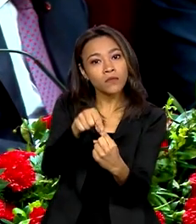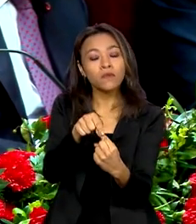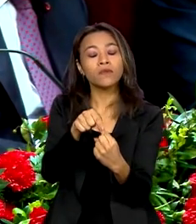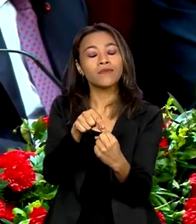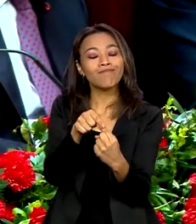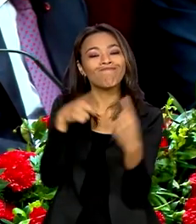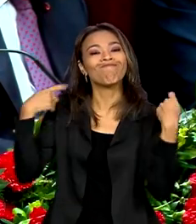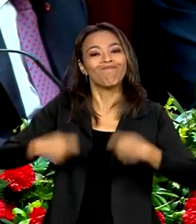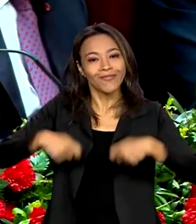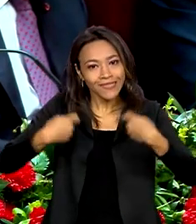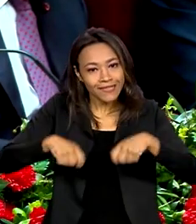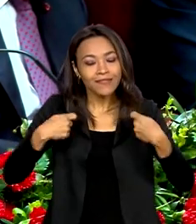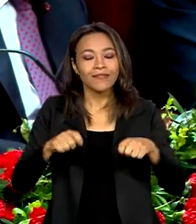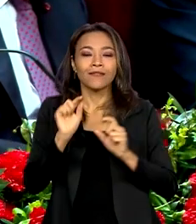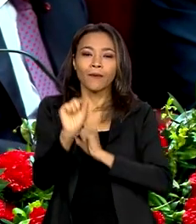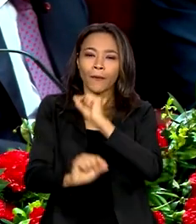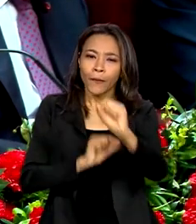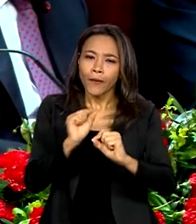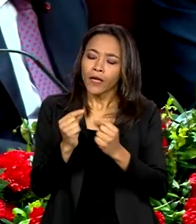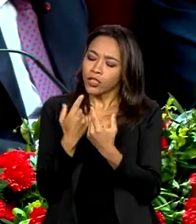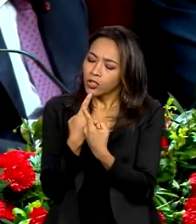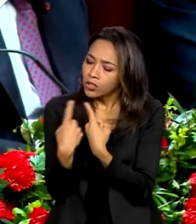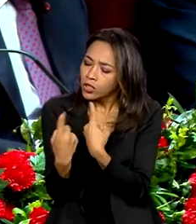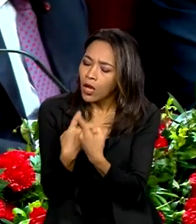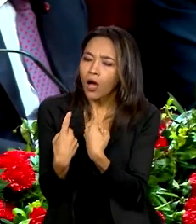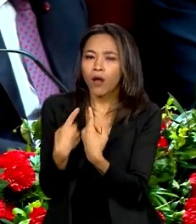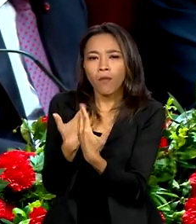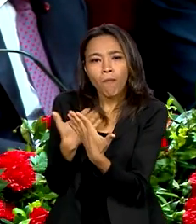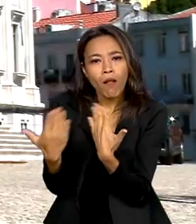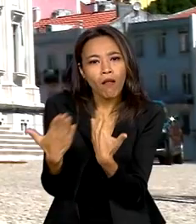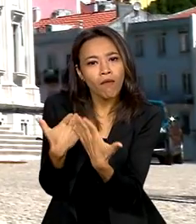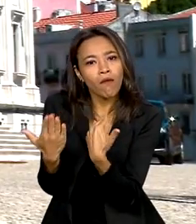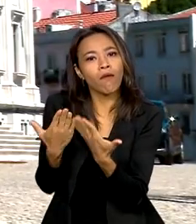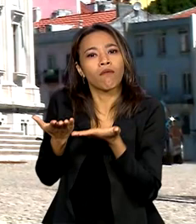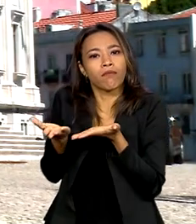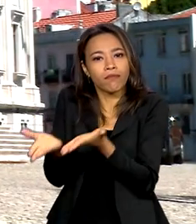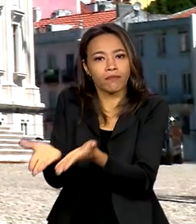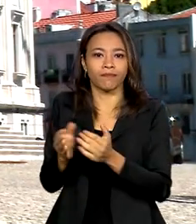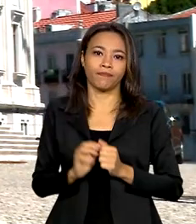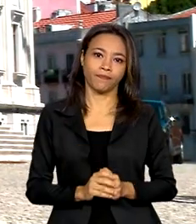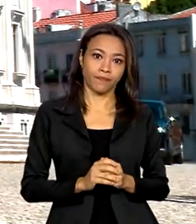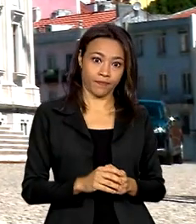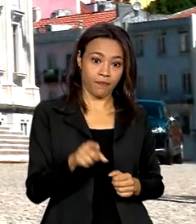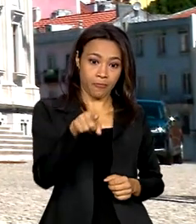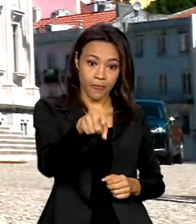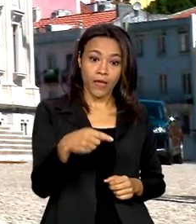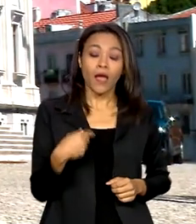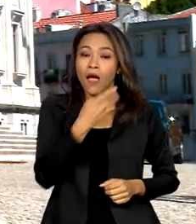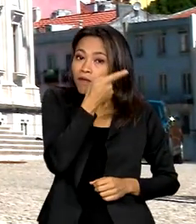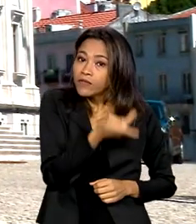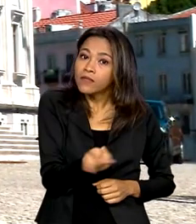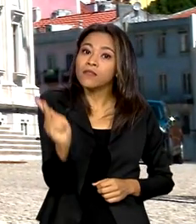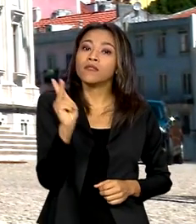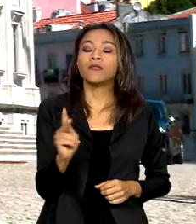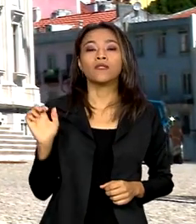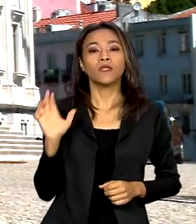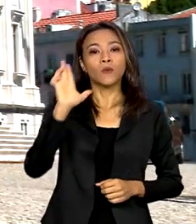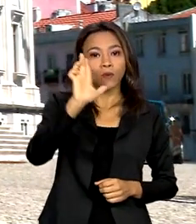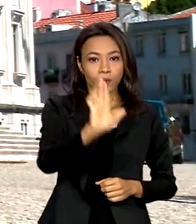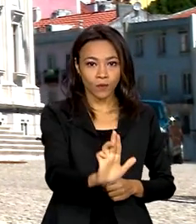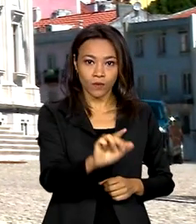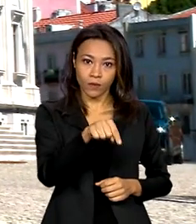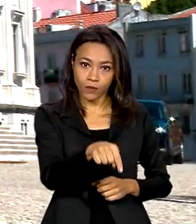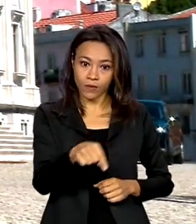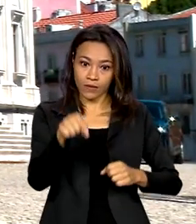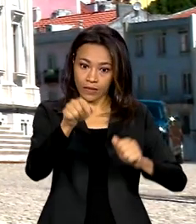indispensável trilhar o caminho pelo diálogo e pela diplomacia. A visita de Lula à Assembleia coincide com as